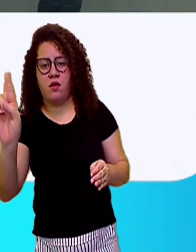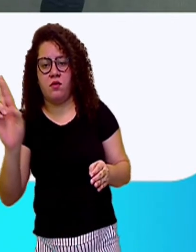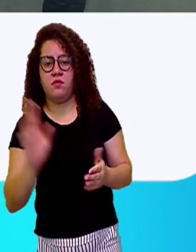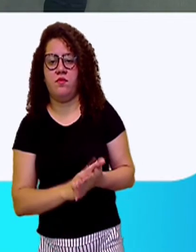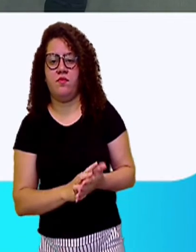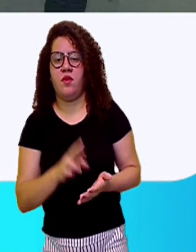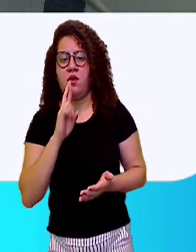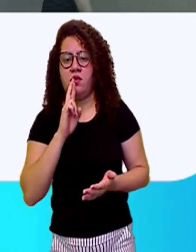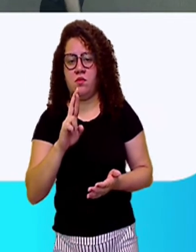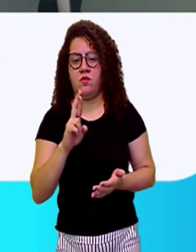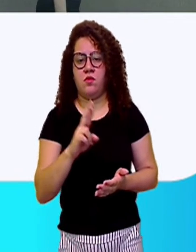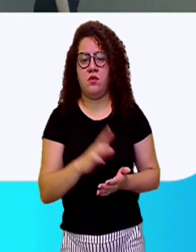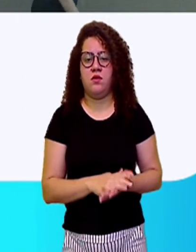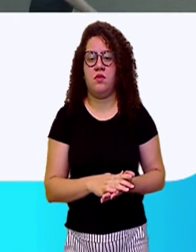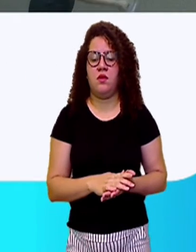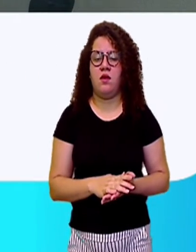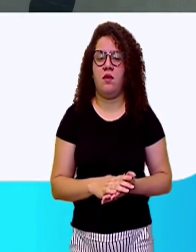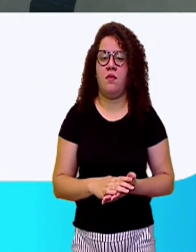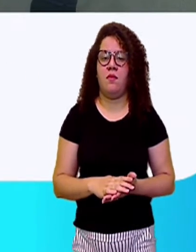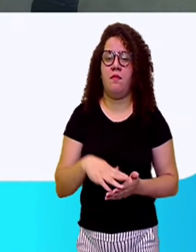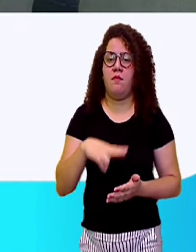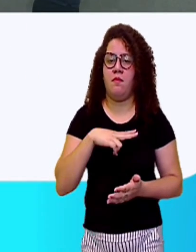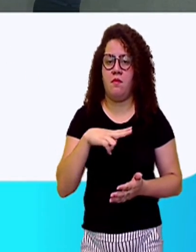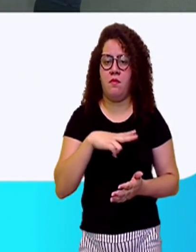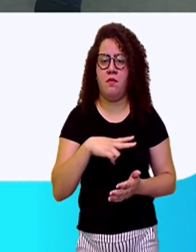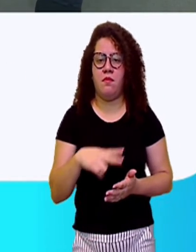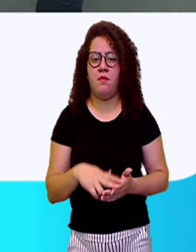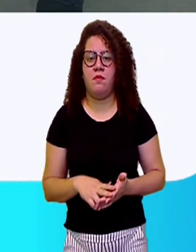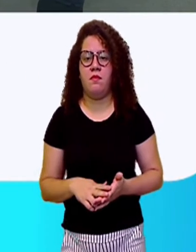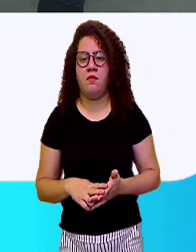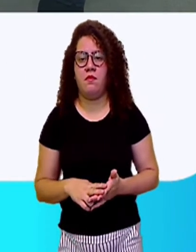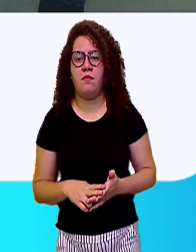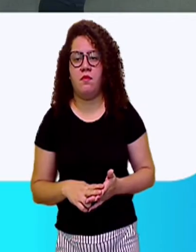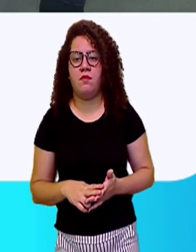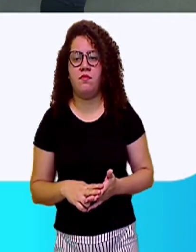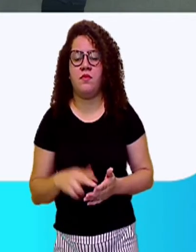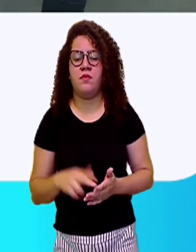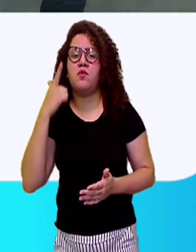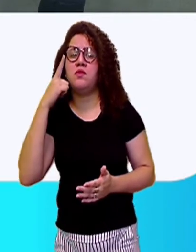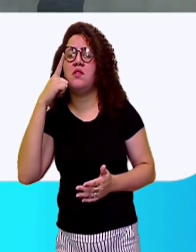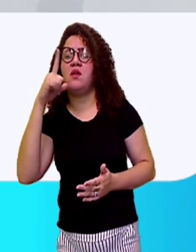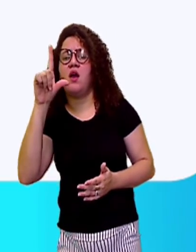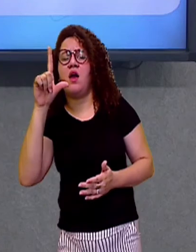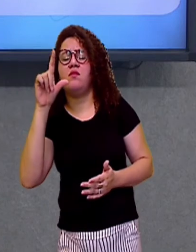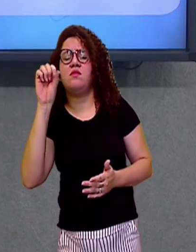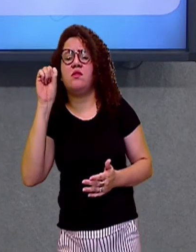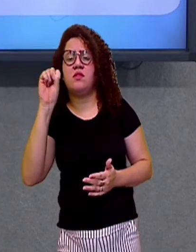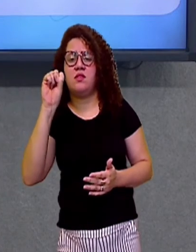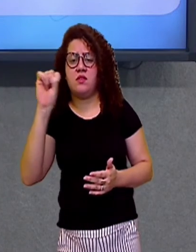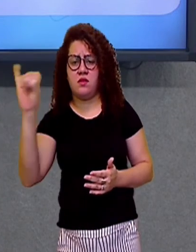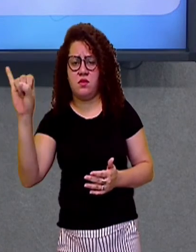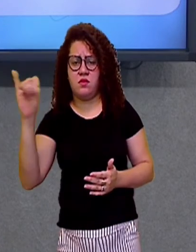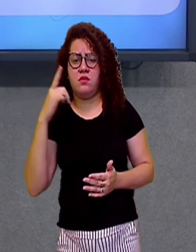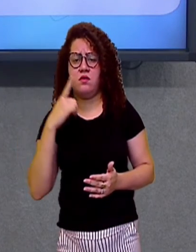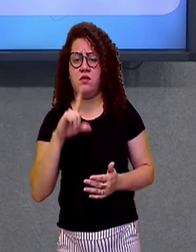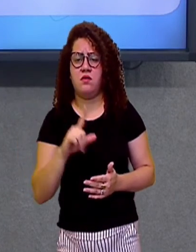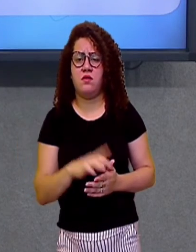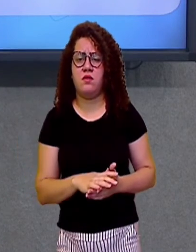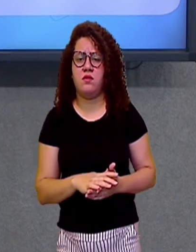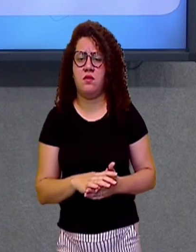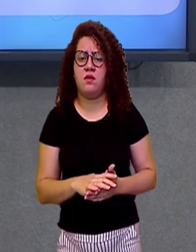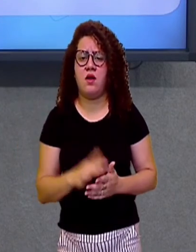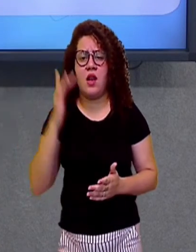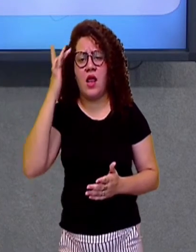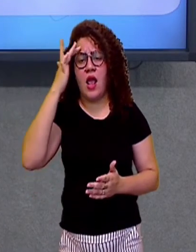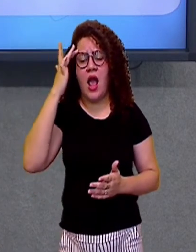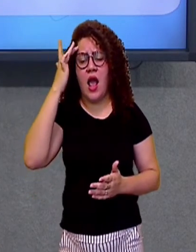essa resposta pessoal aqui é porque, caso tenha conseguido, ele tenha conseguido economizar, né? O que você acha